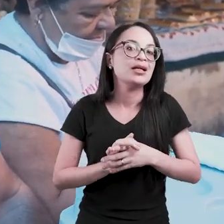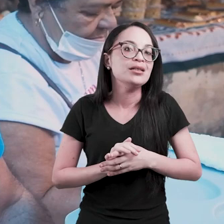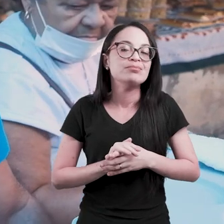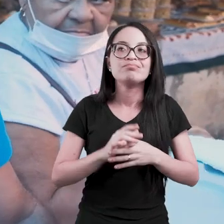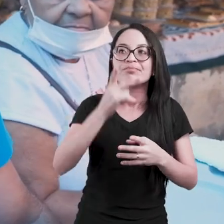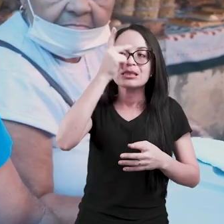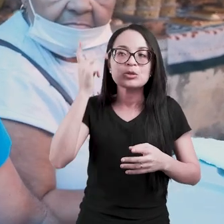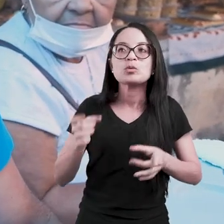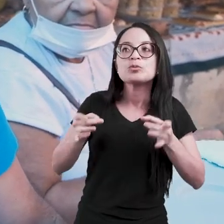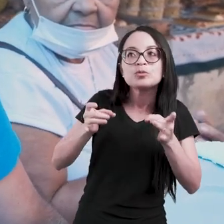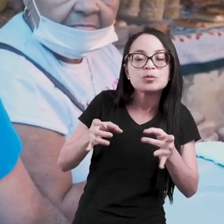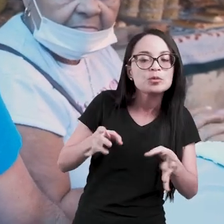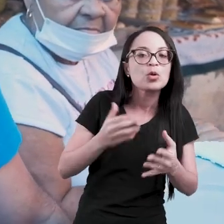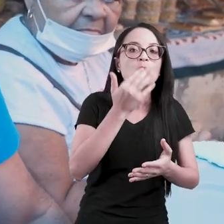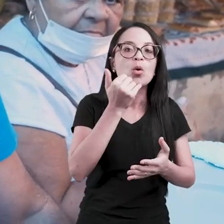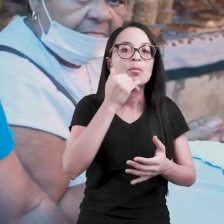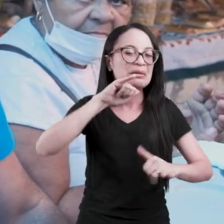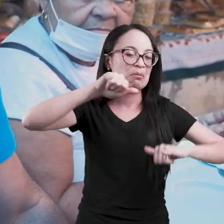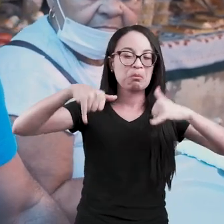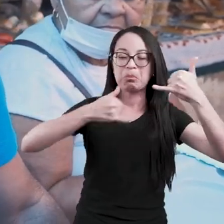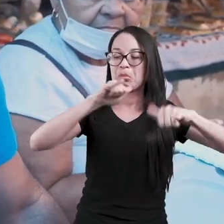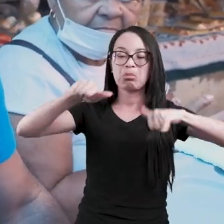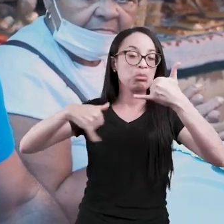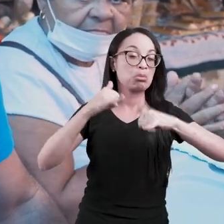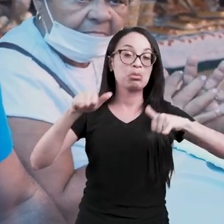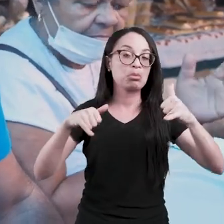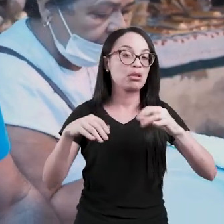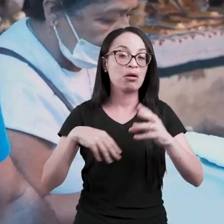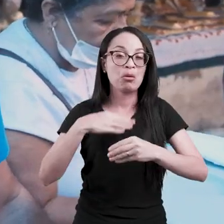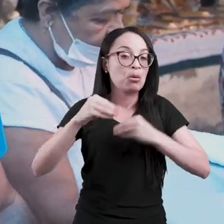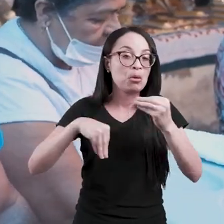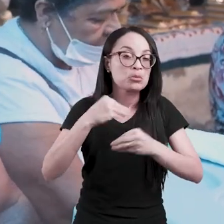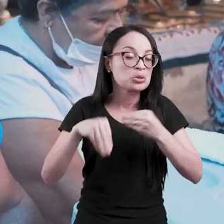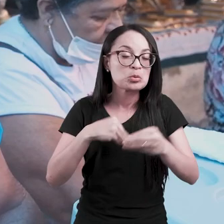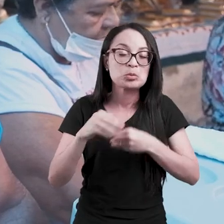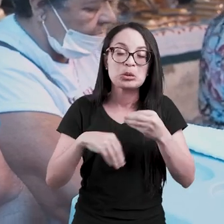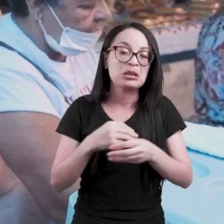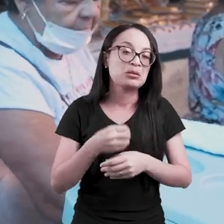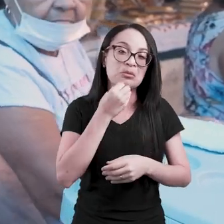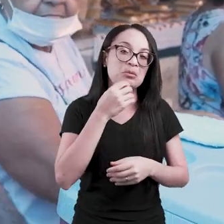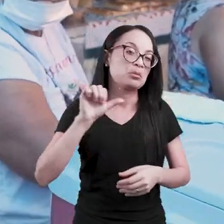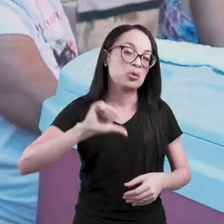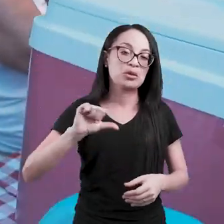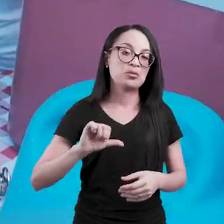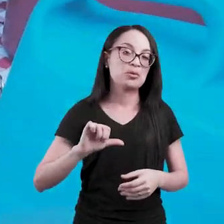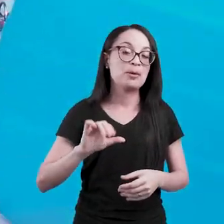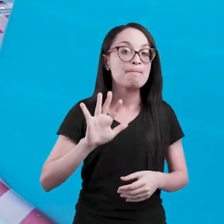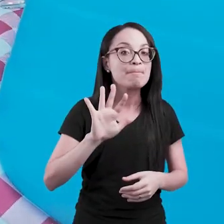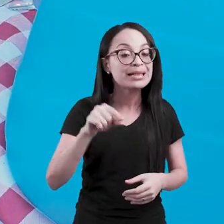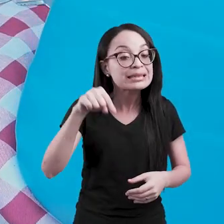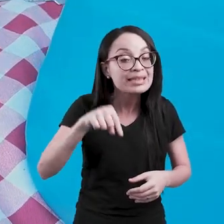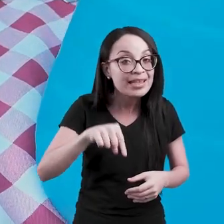tem os fast food e as químicas nos produtos. E quando a gente se